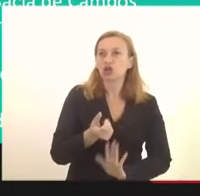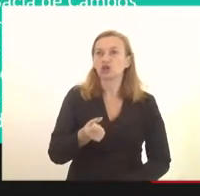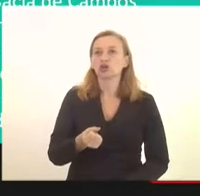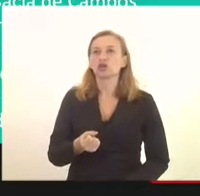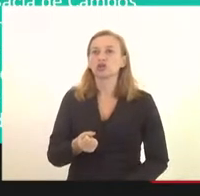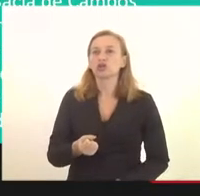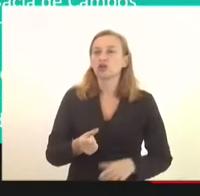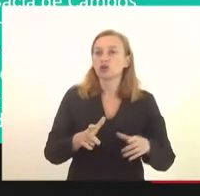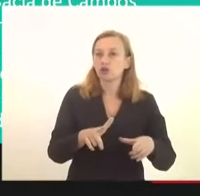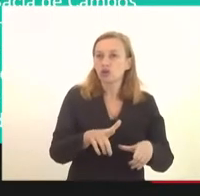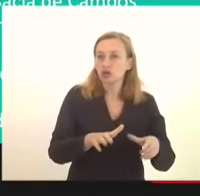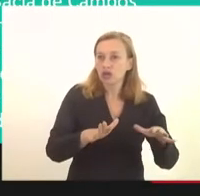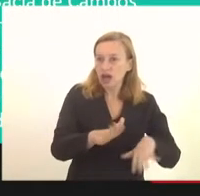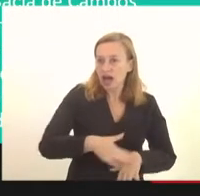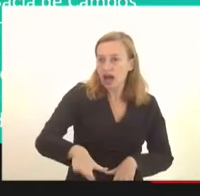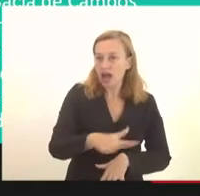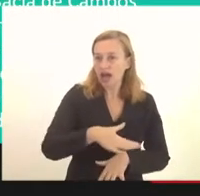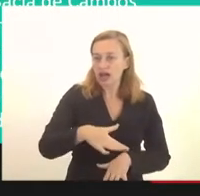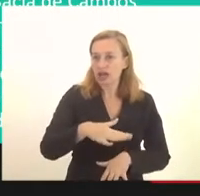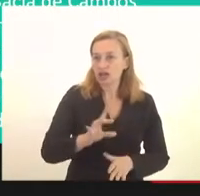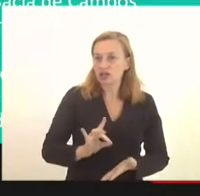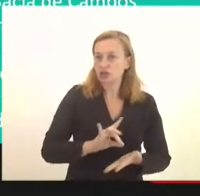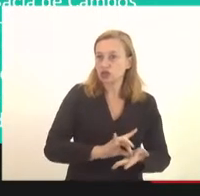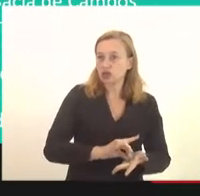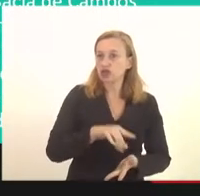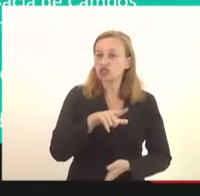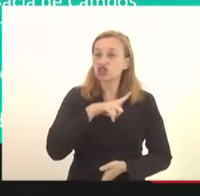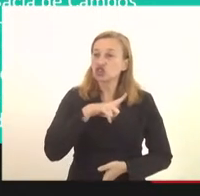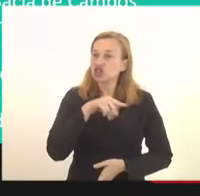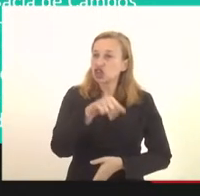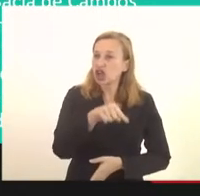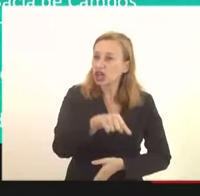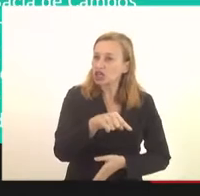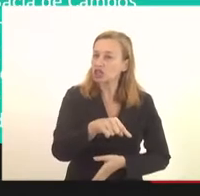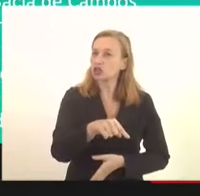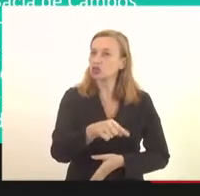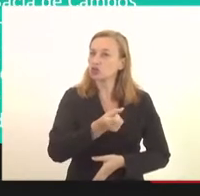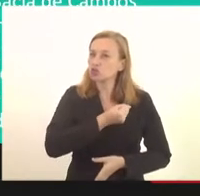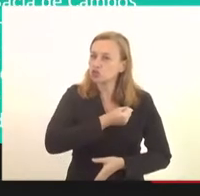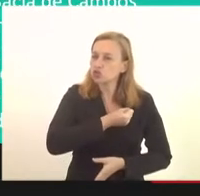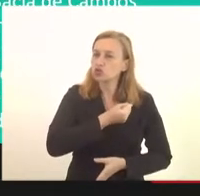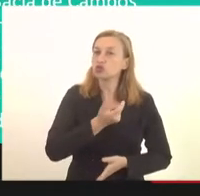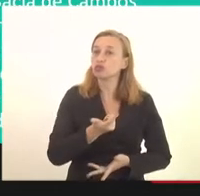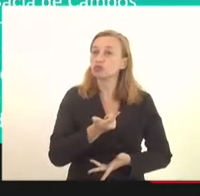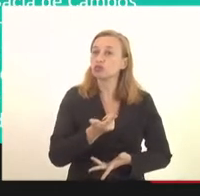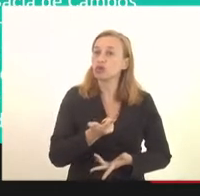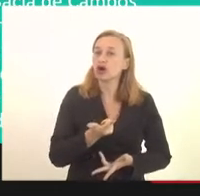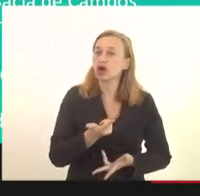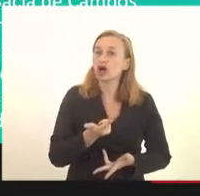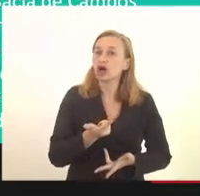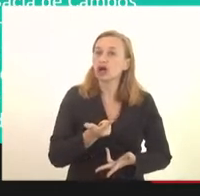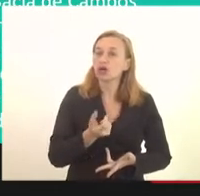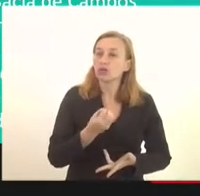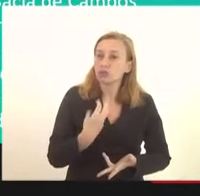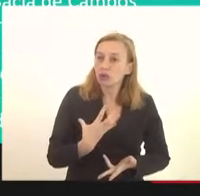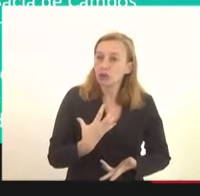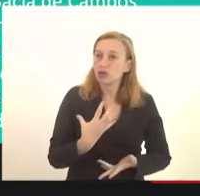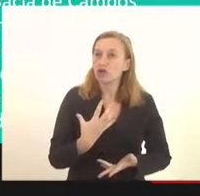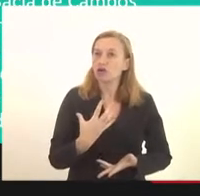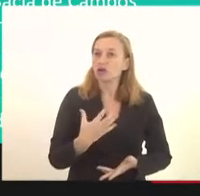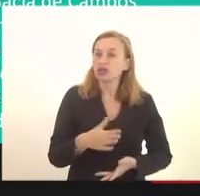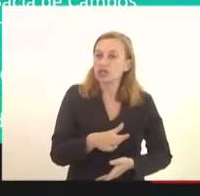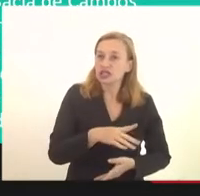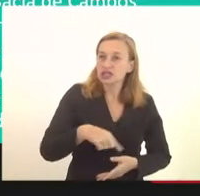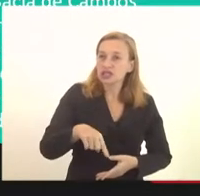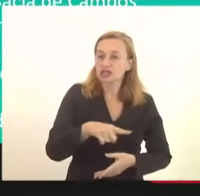o campo originalmente começou por aqui. E havia aqui uma acumulação, a ideia é que havia uma outra jazida nessa